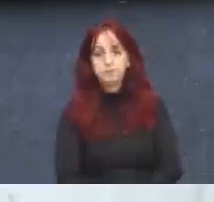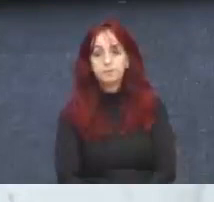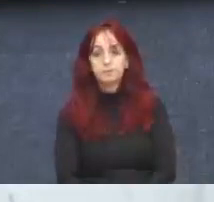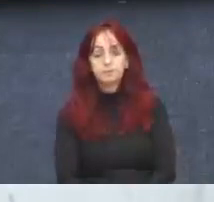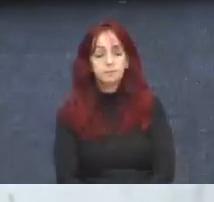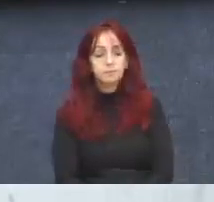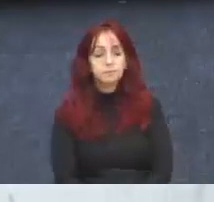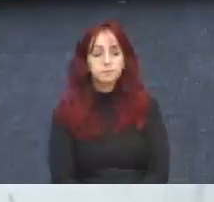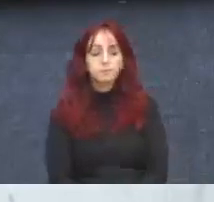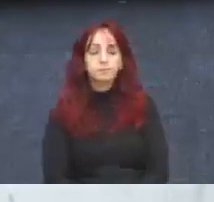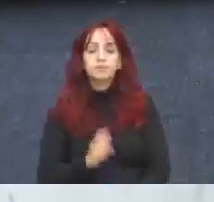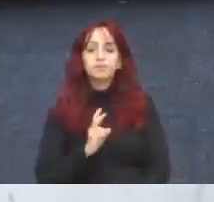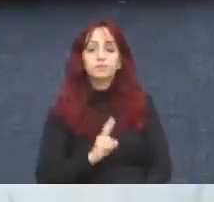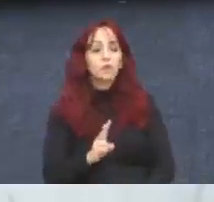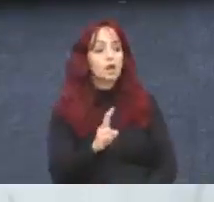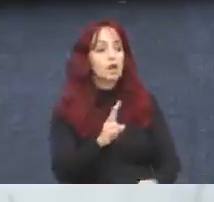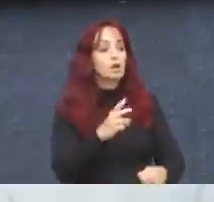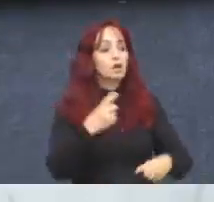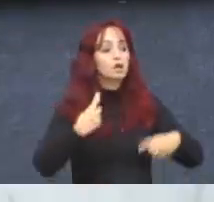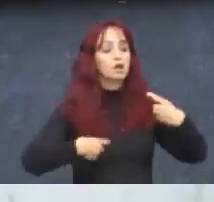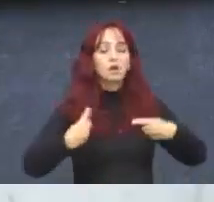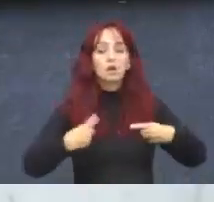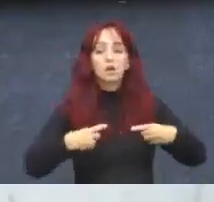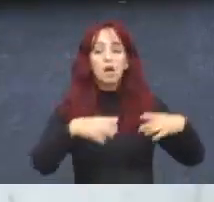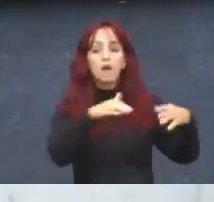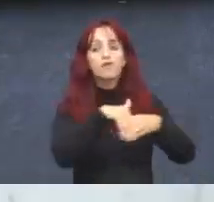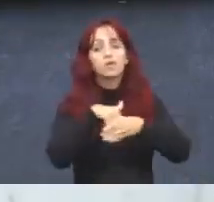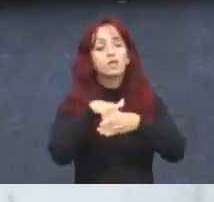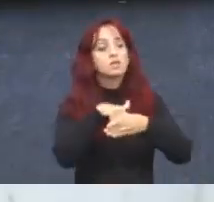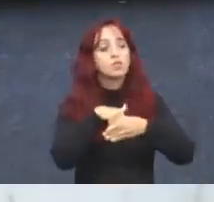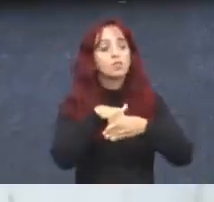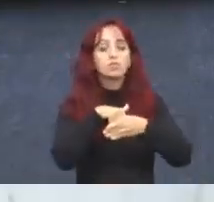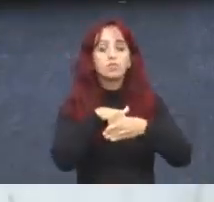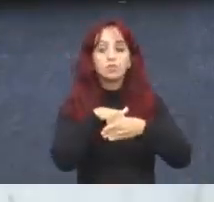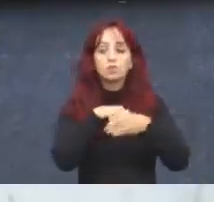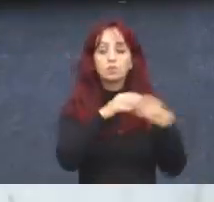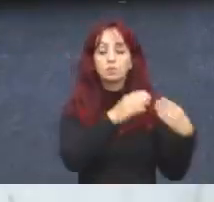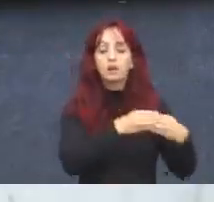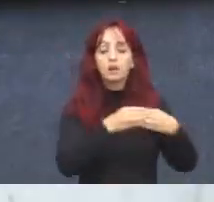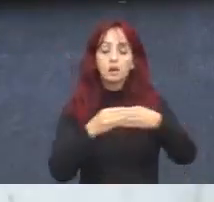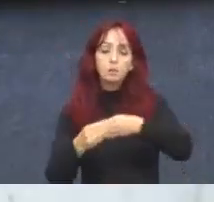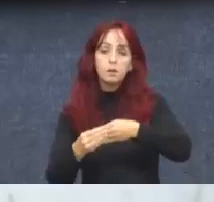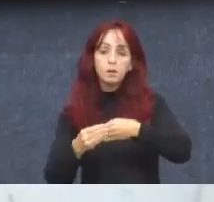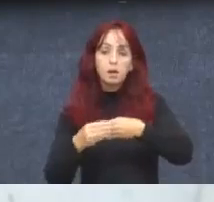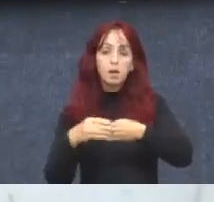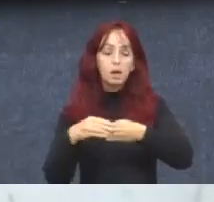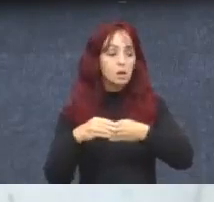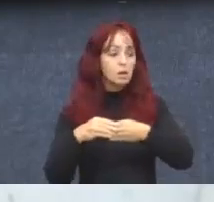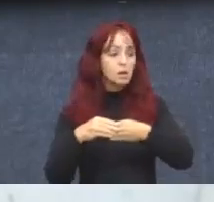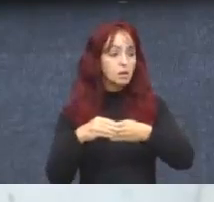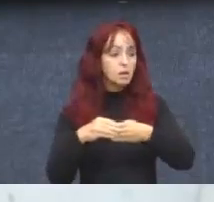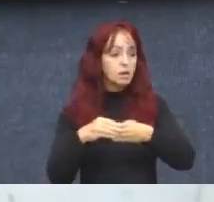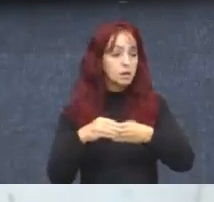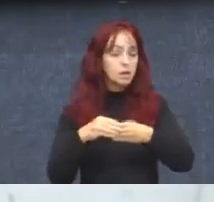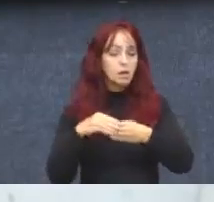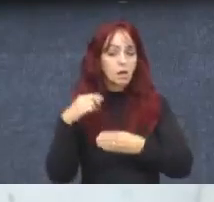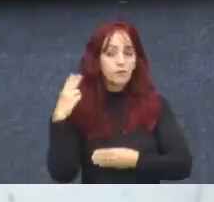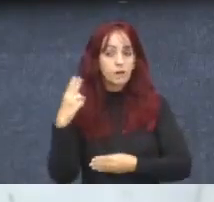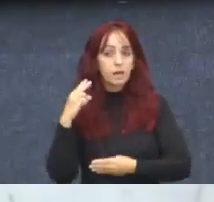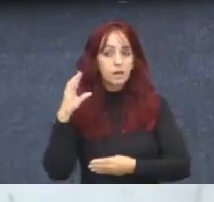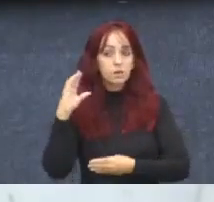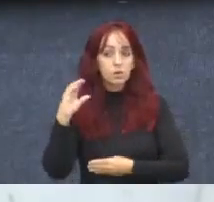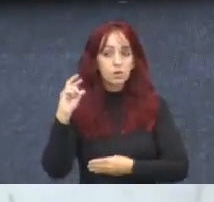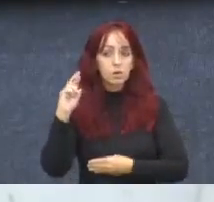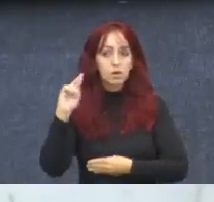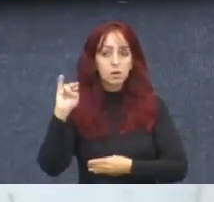Continua em discussão. Em votação. Vai encaminhar a votação. Crispim vai encaminhar a